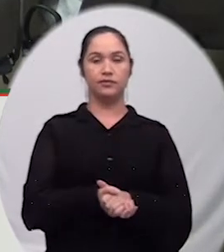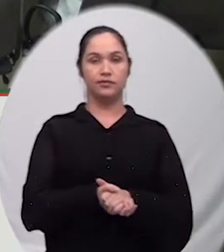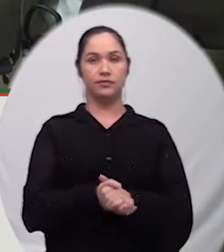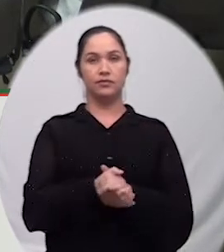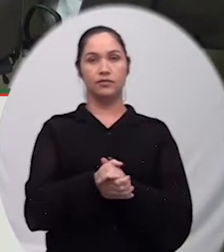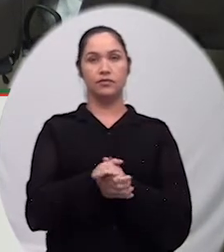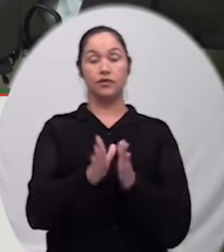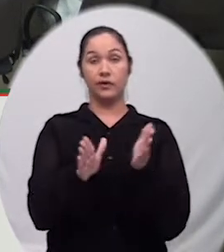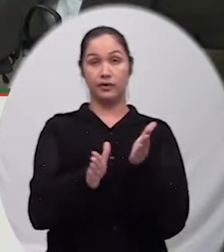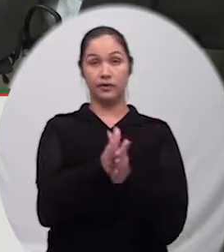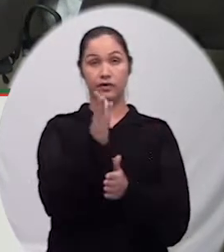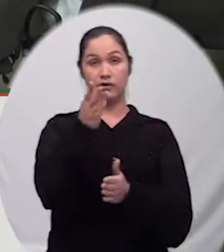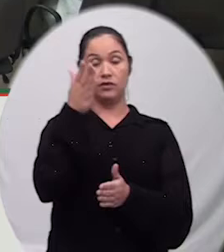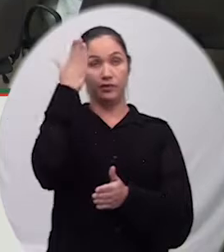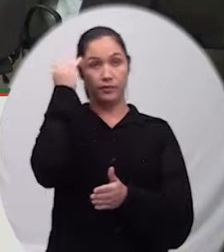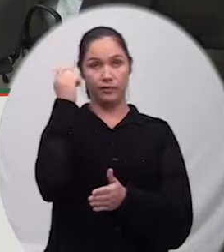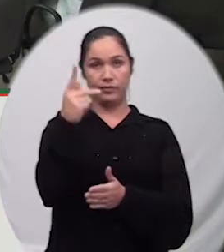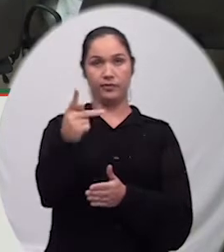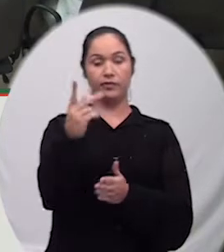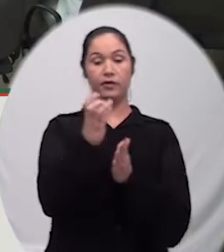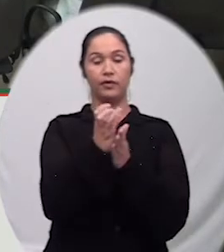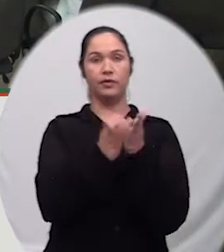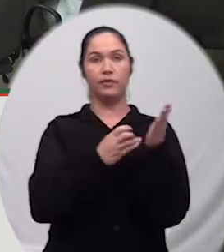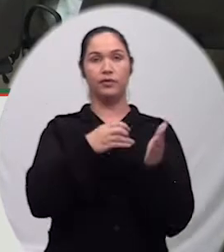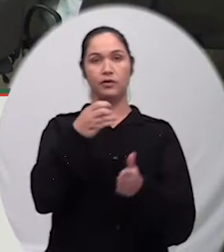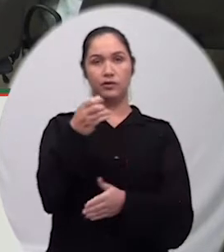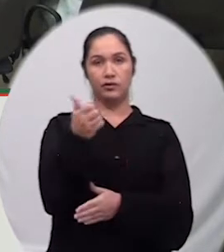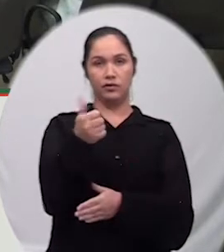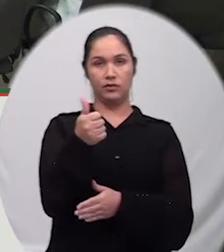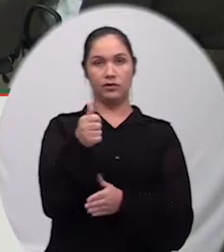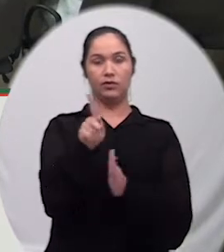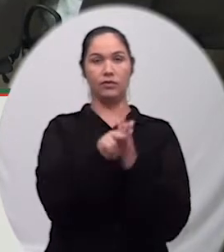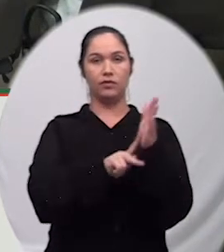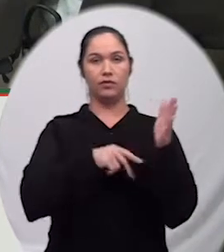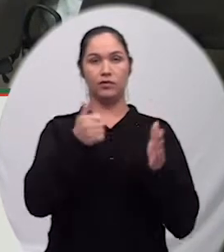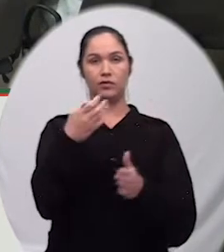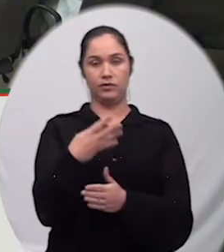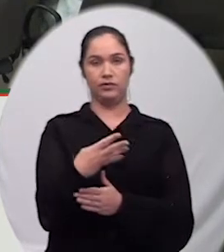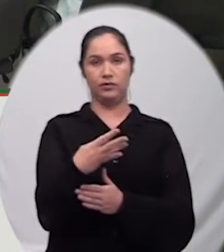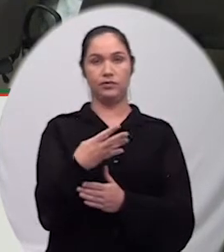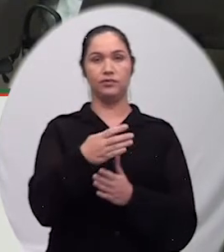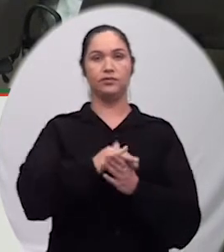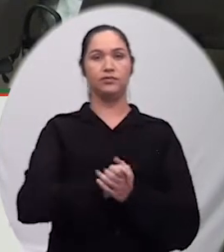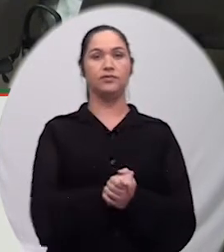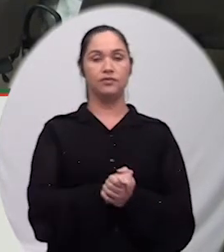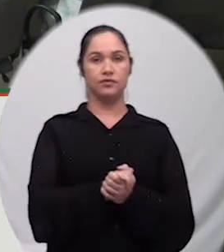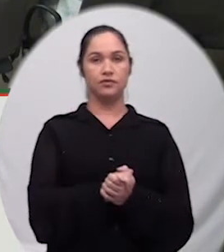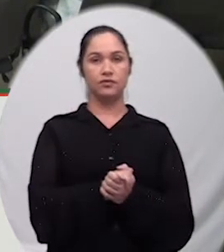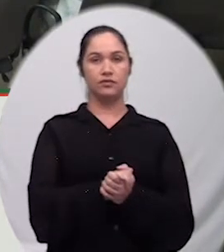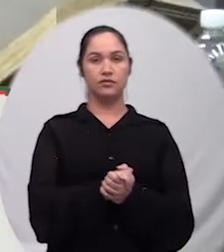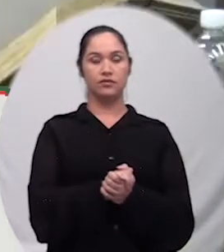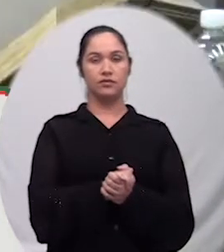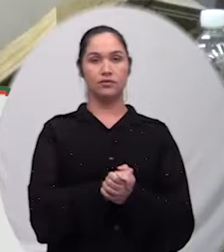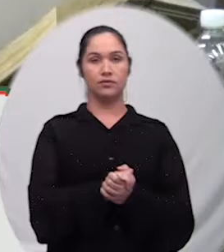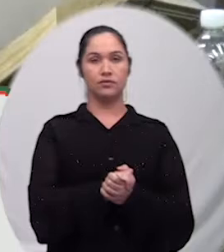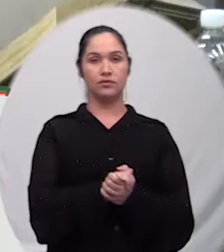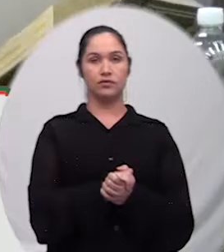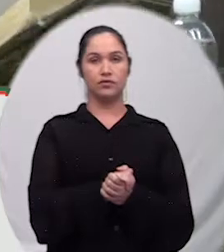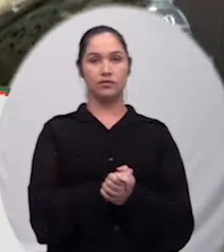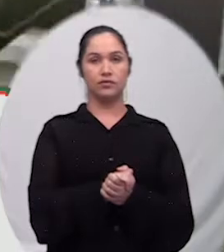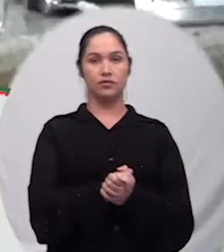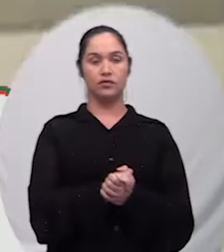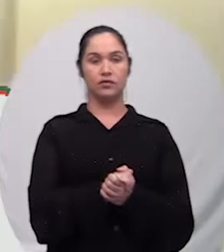Livro de Provérbios, capítulo 11, no verso 14, nos diz o seguinte: Não havendo